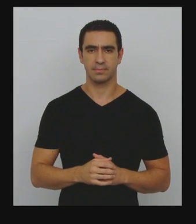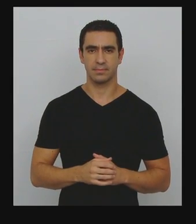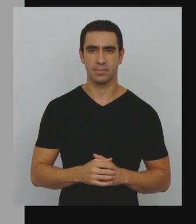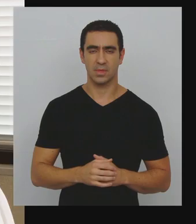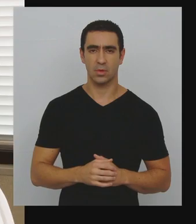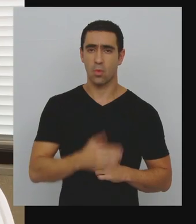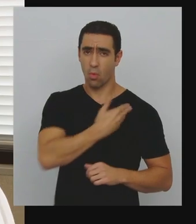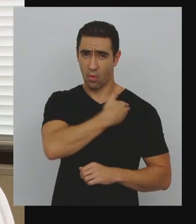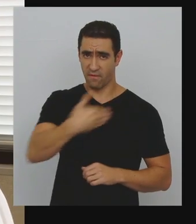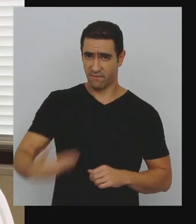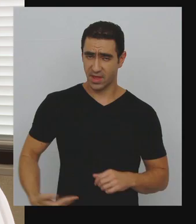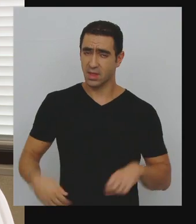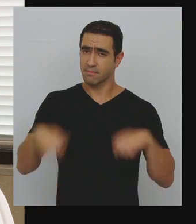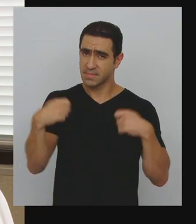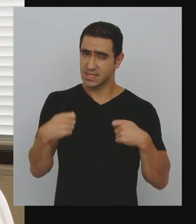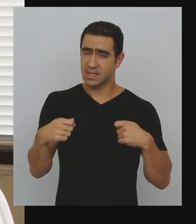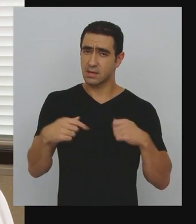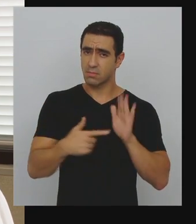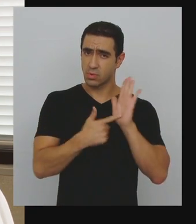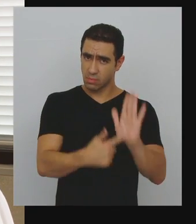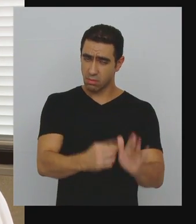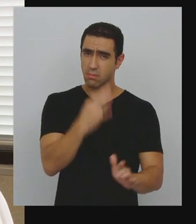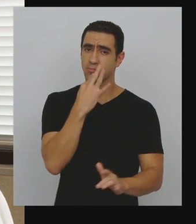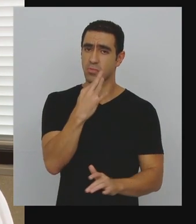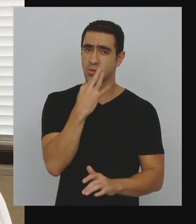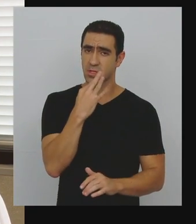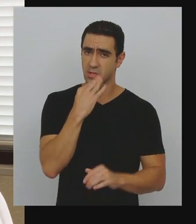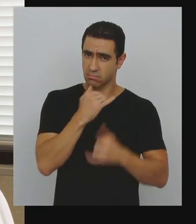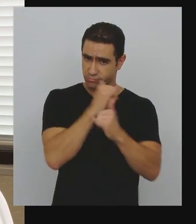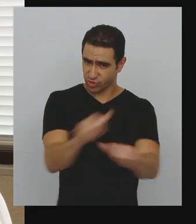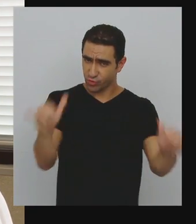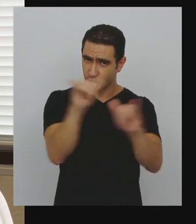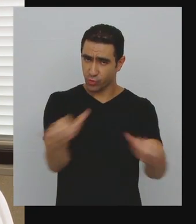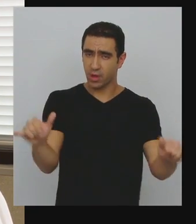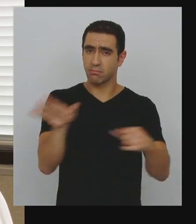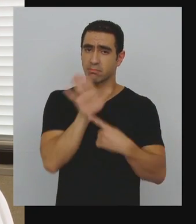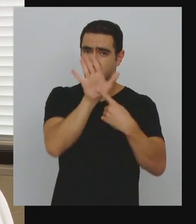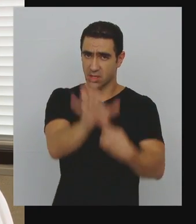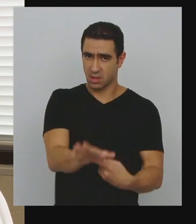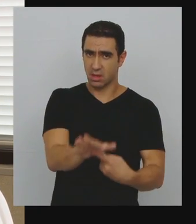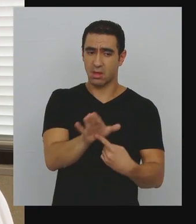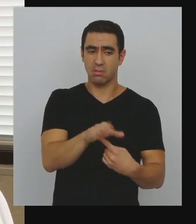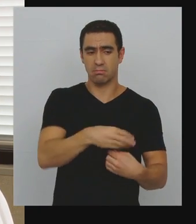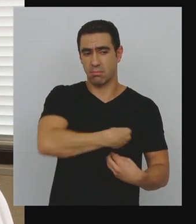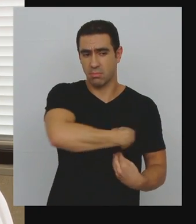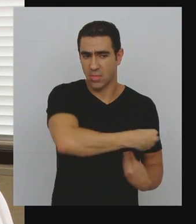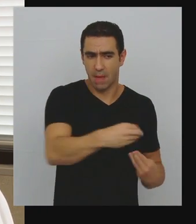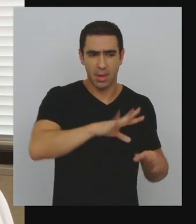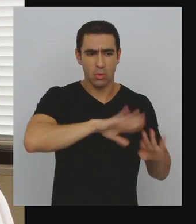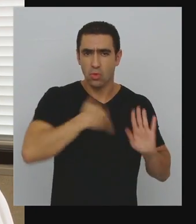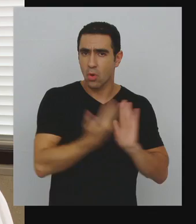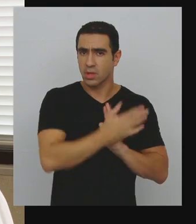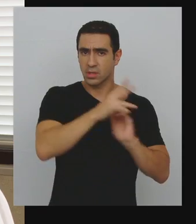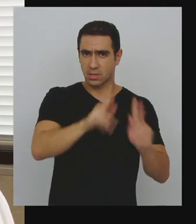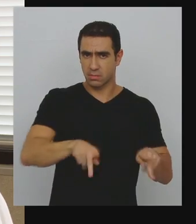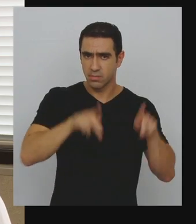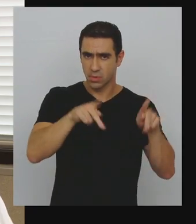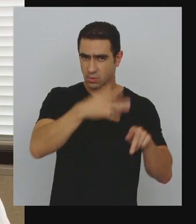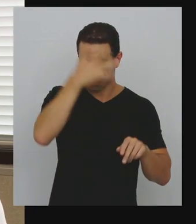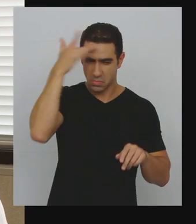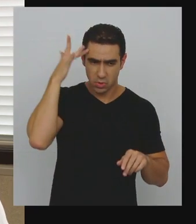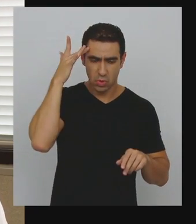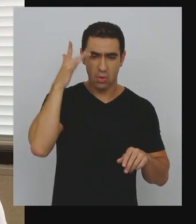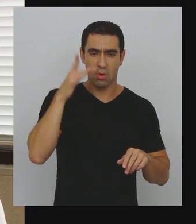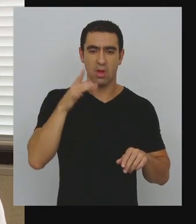Os governos têm que priorizar conhecimento, ele tem que ser disponibilizado, democratizado, então